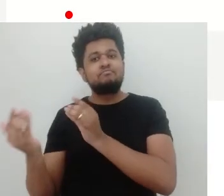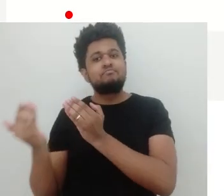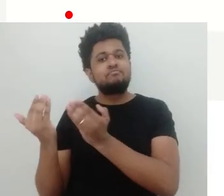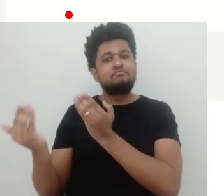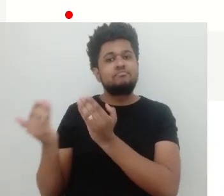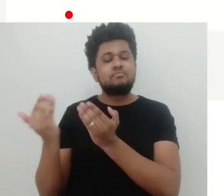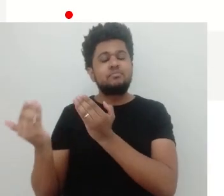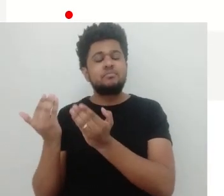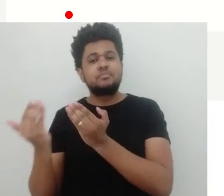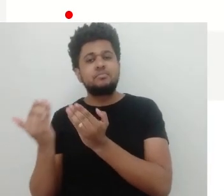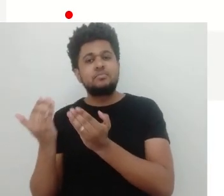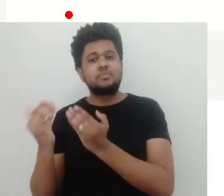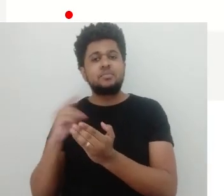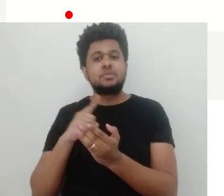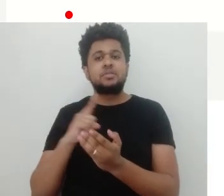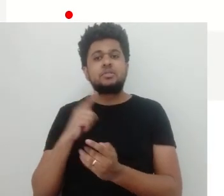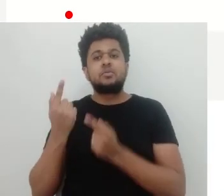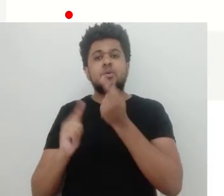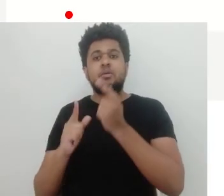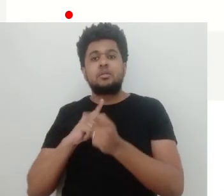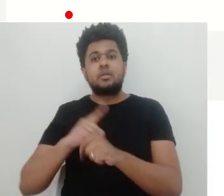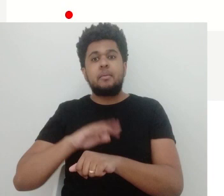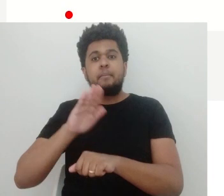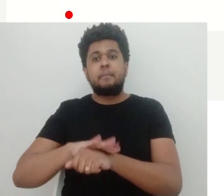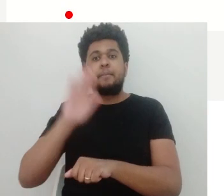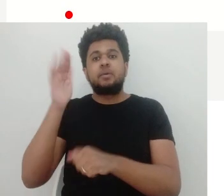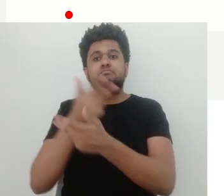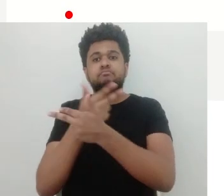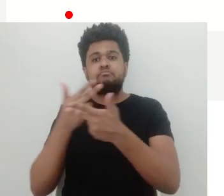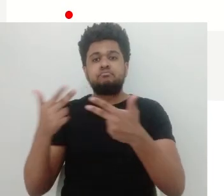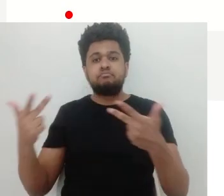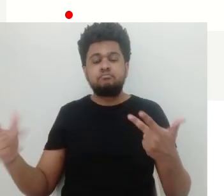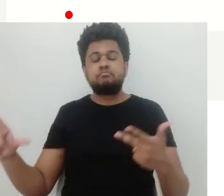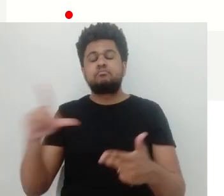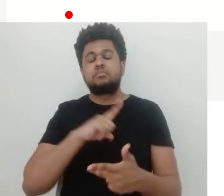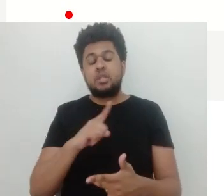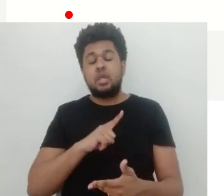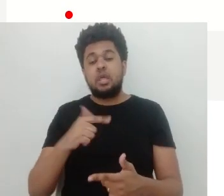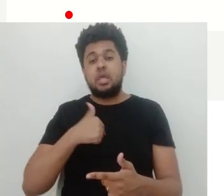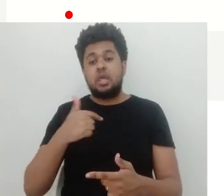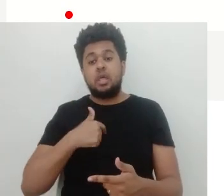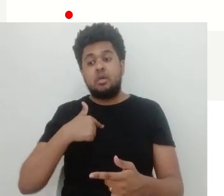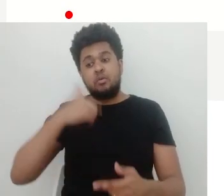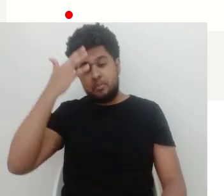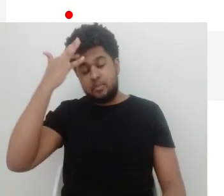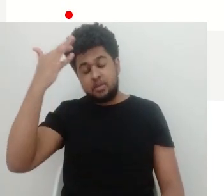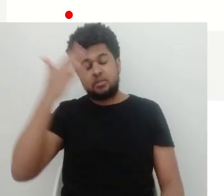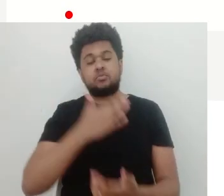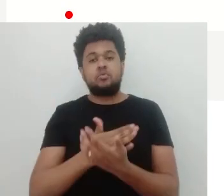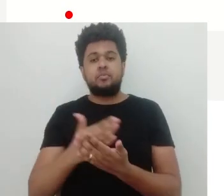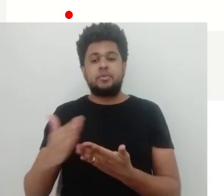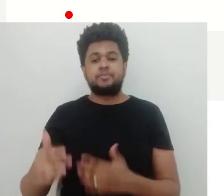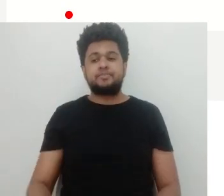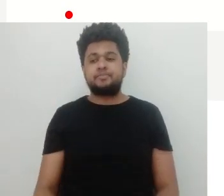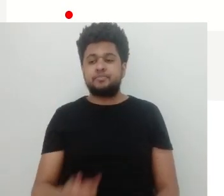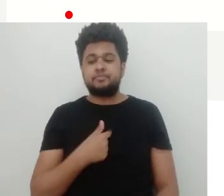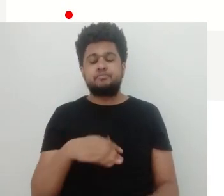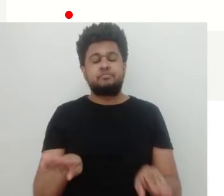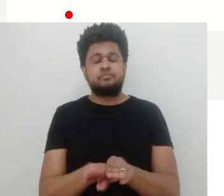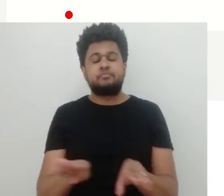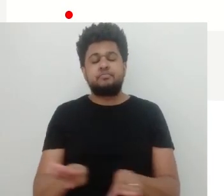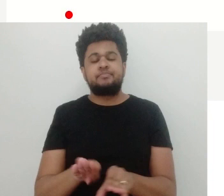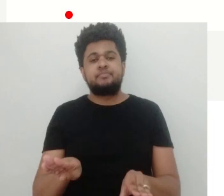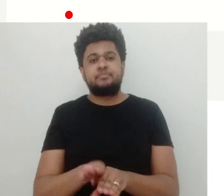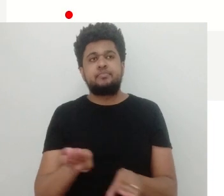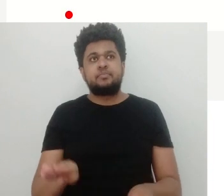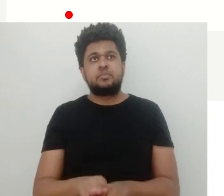fiquei muito tentado de começar o meu... de usar o meu tempo para